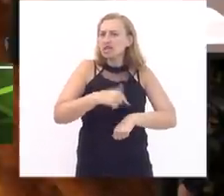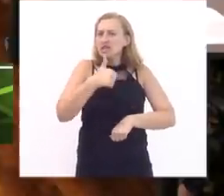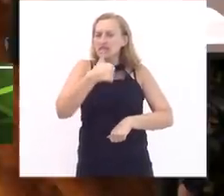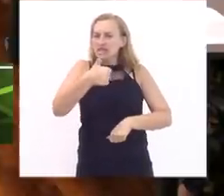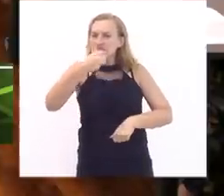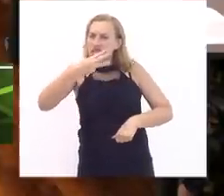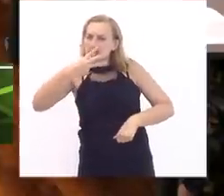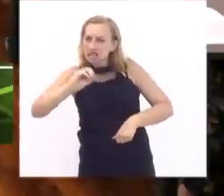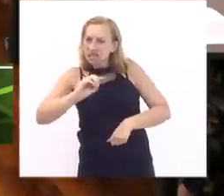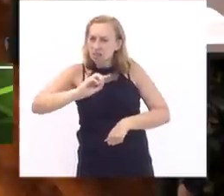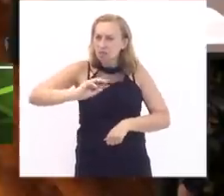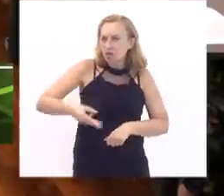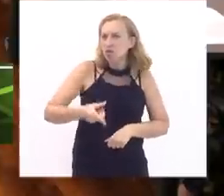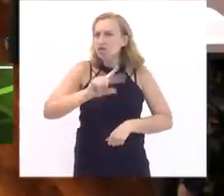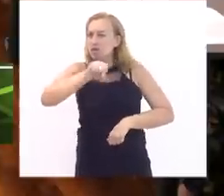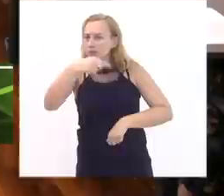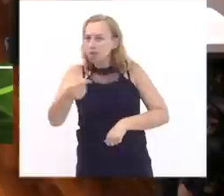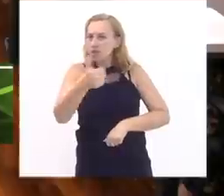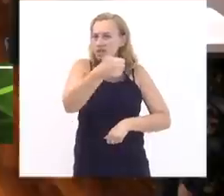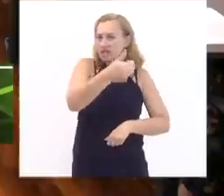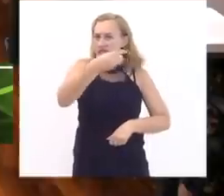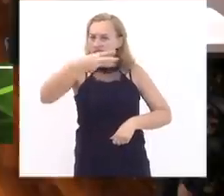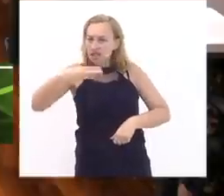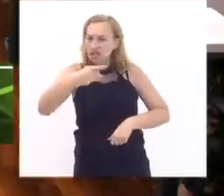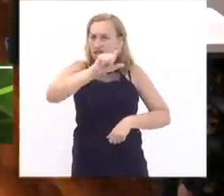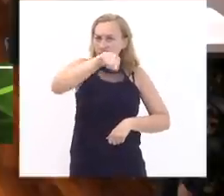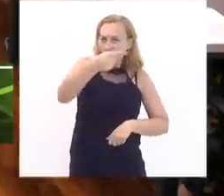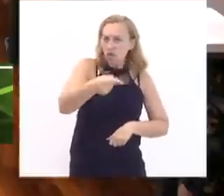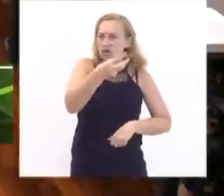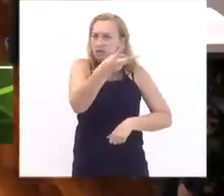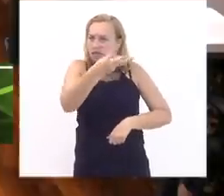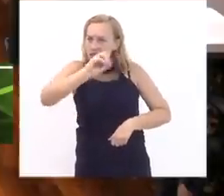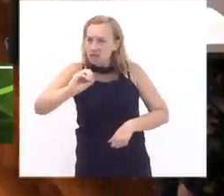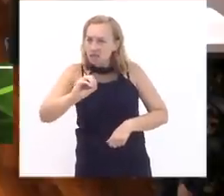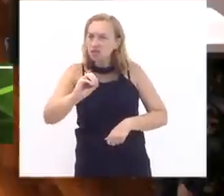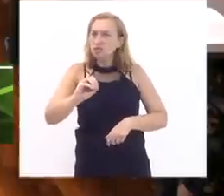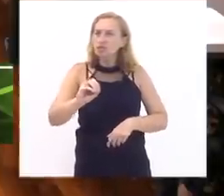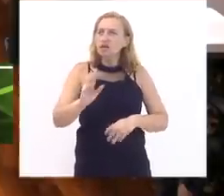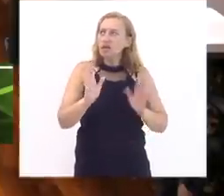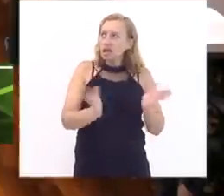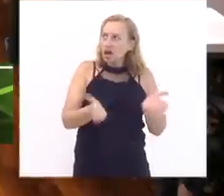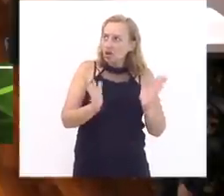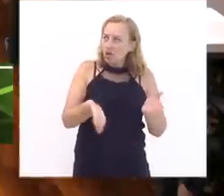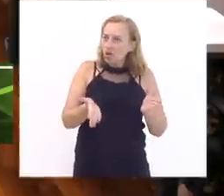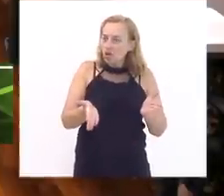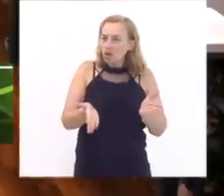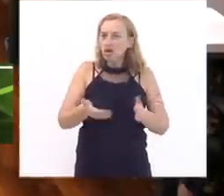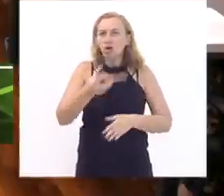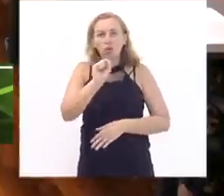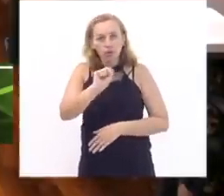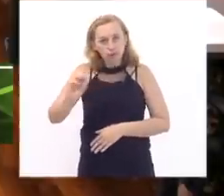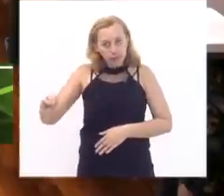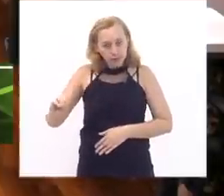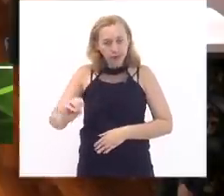milhões, depois 113, depois 300 e agora, segundo eles,